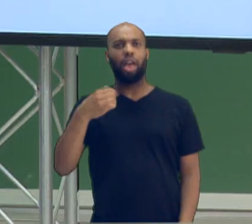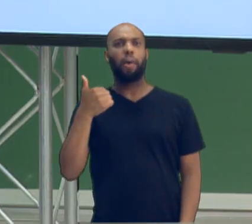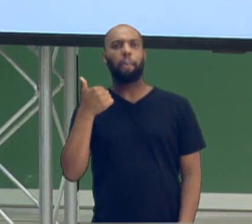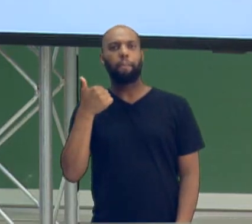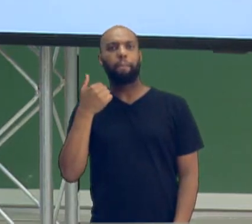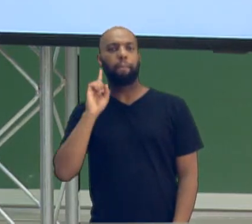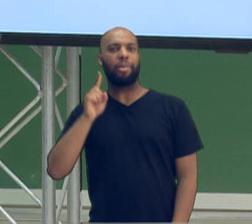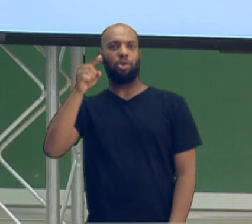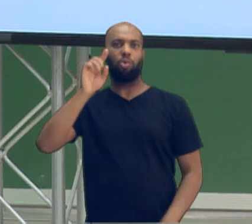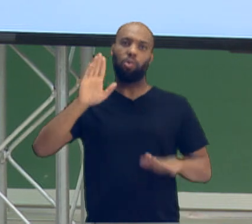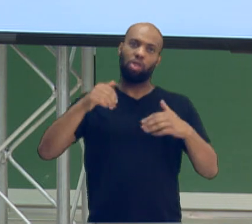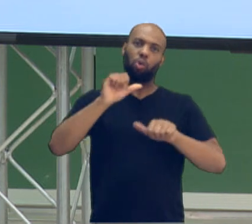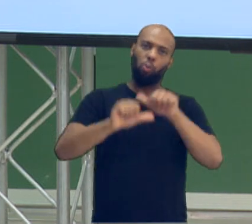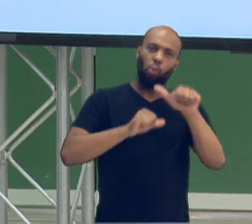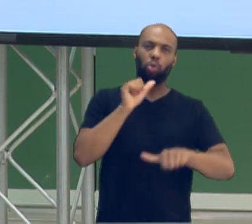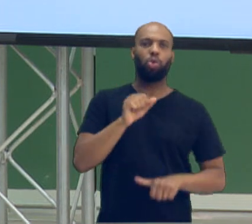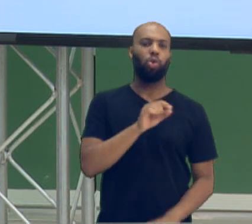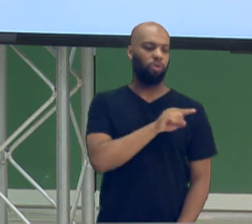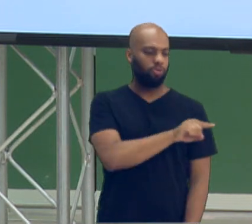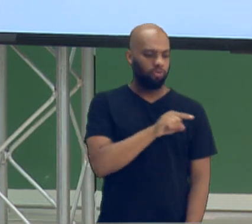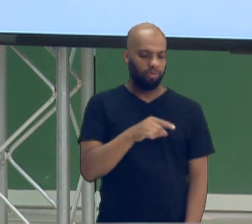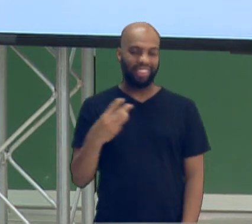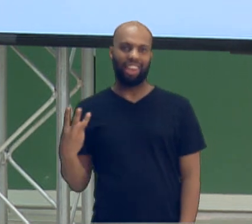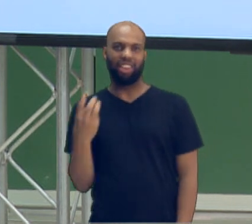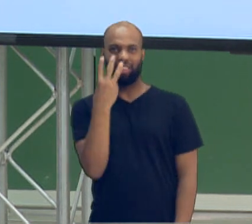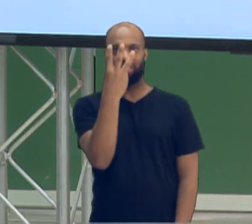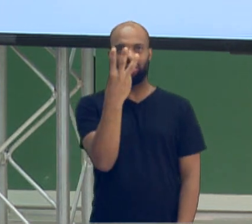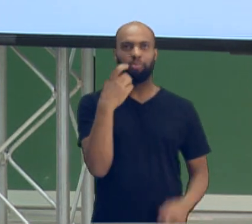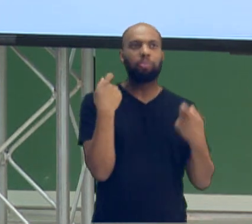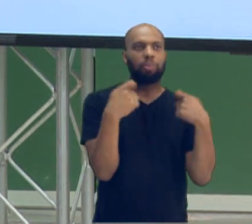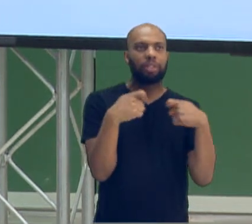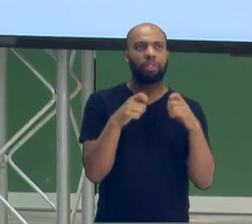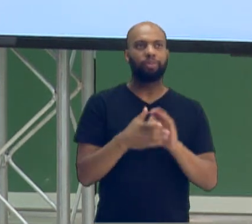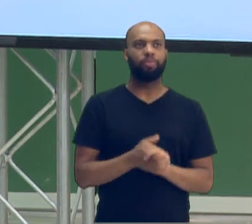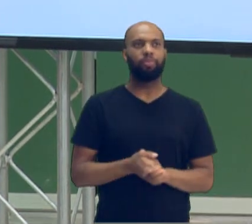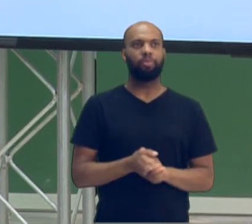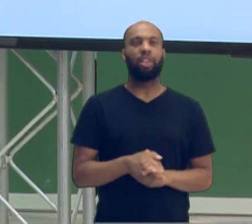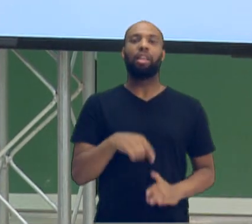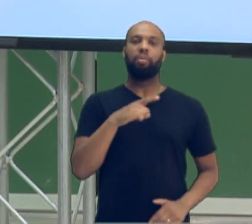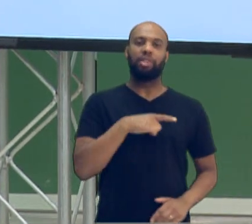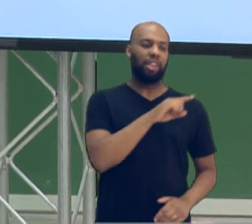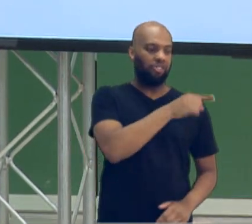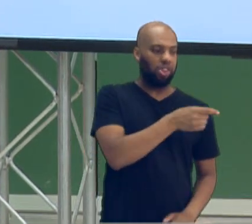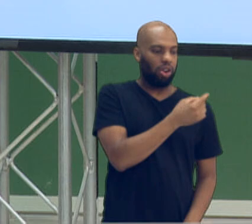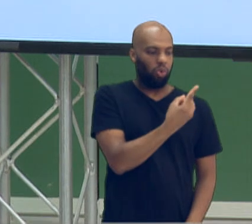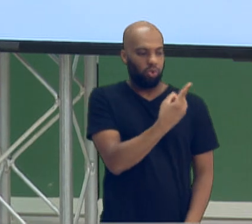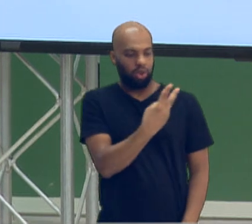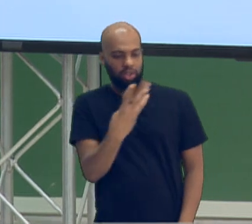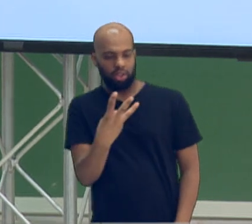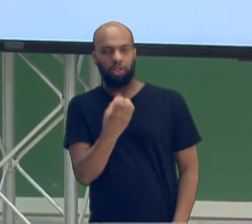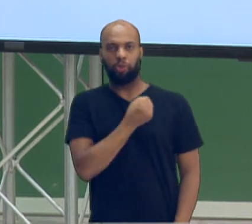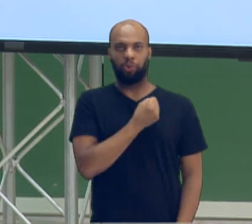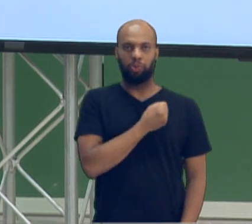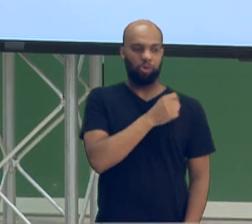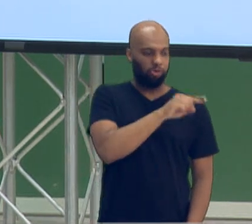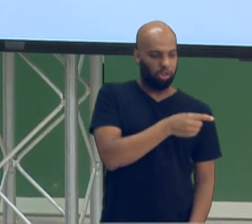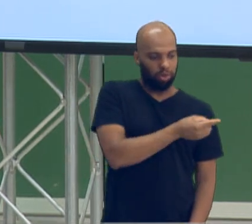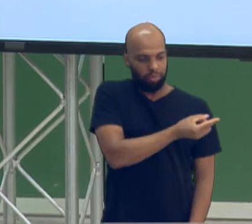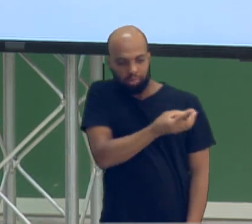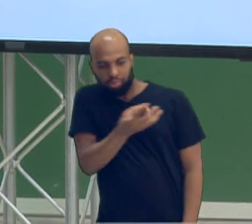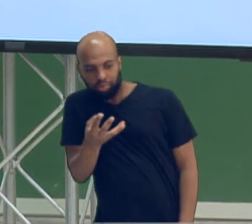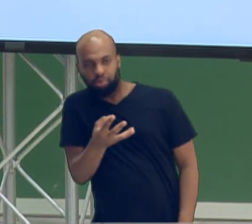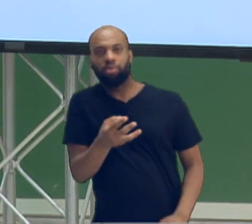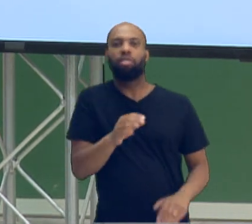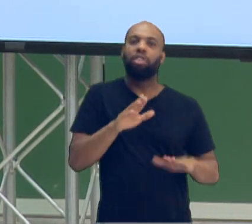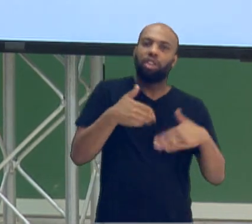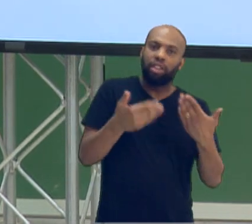milésimo aqui. Então, 2 casas decimais mais 1 casa decimal, 3 casas decimais. Tudo bem? Daí que vem